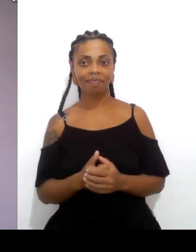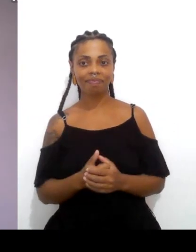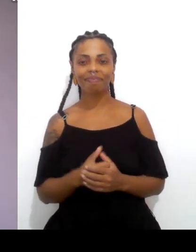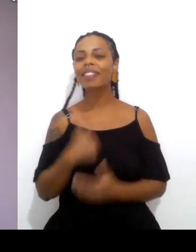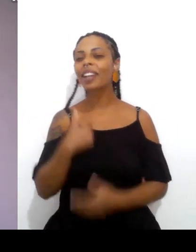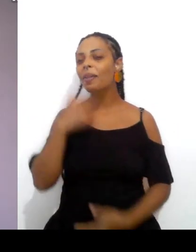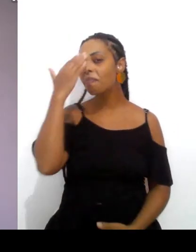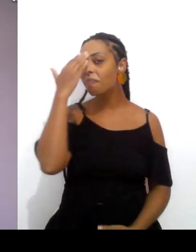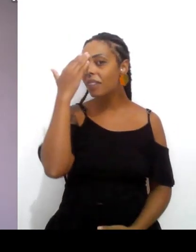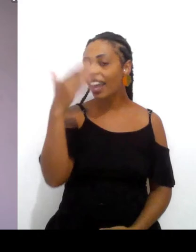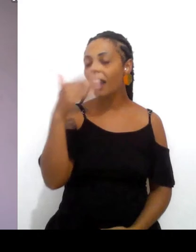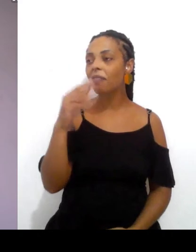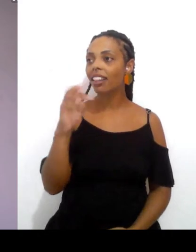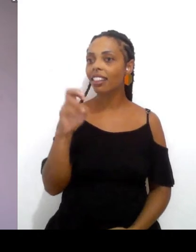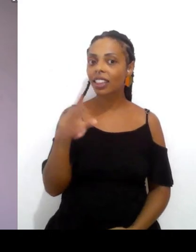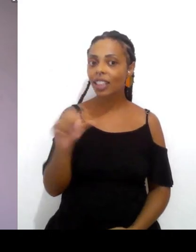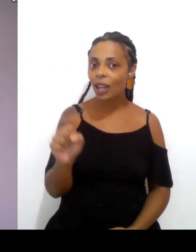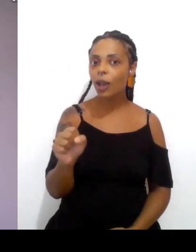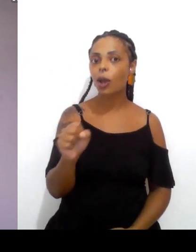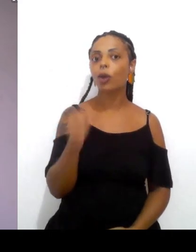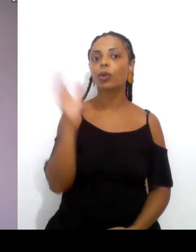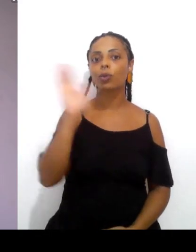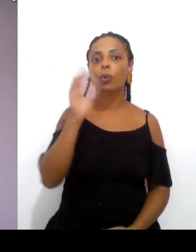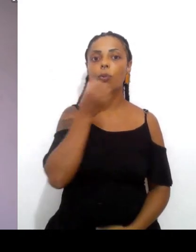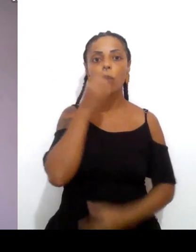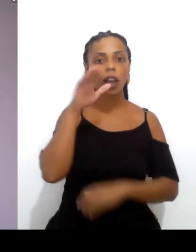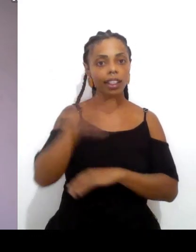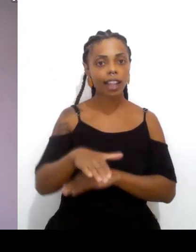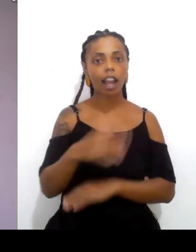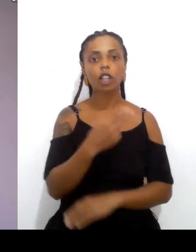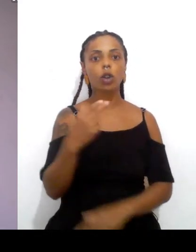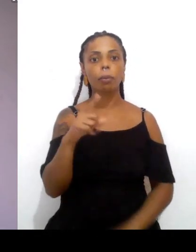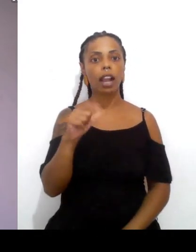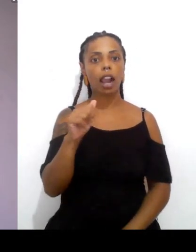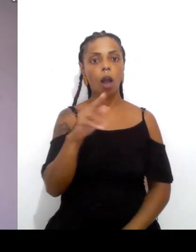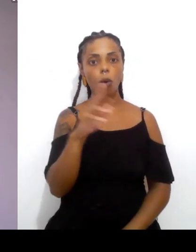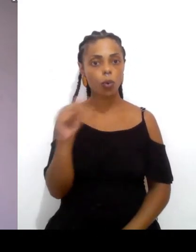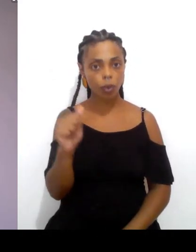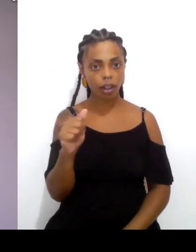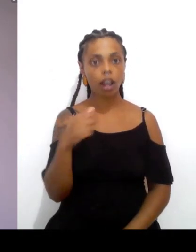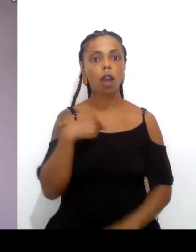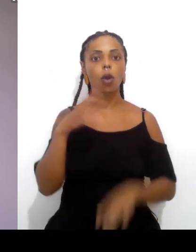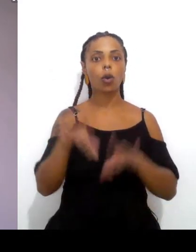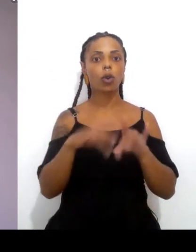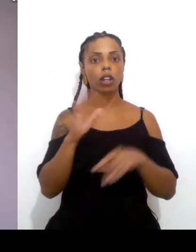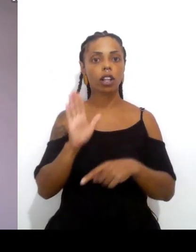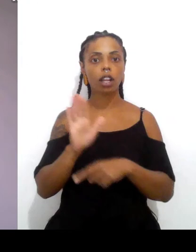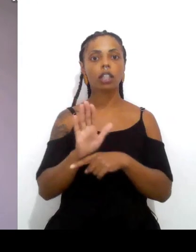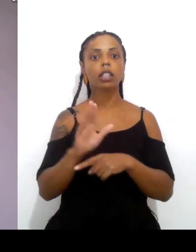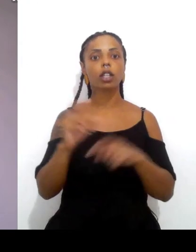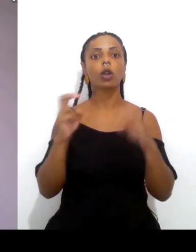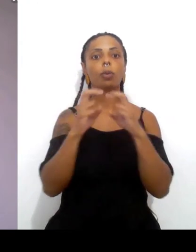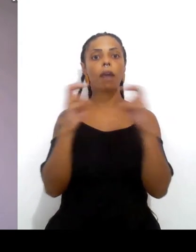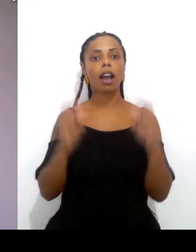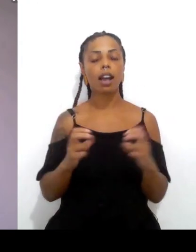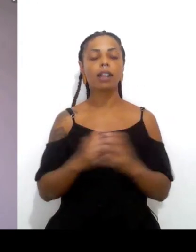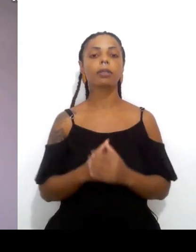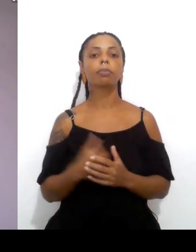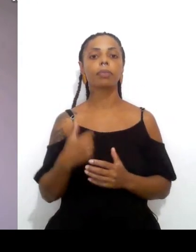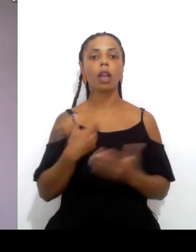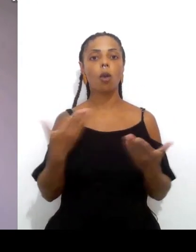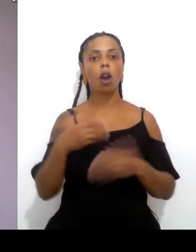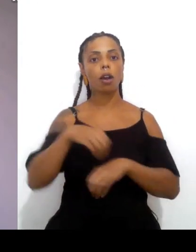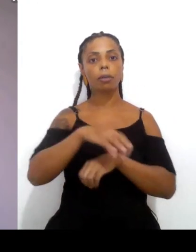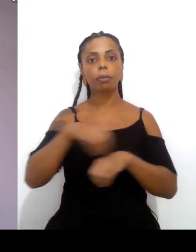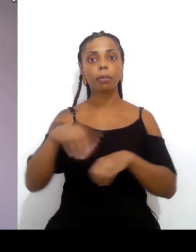Matheus Olá boa tarde eu sou a Laura cozin Day Sou curadora assistente no Masp eu farei a mediação